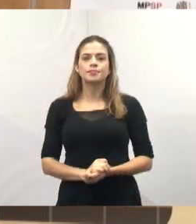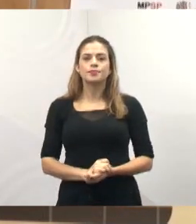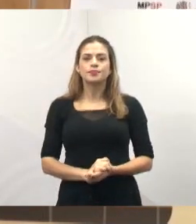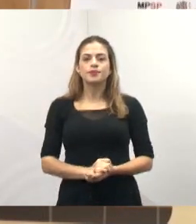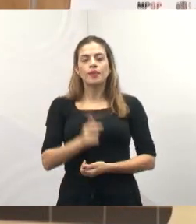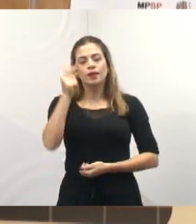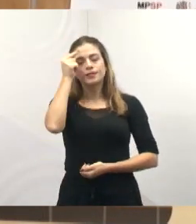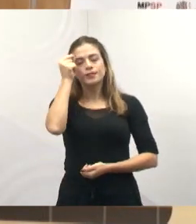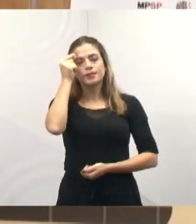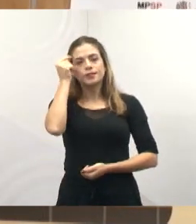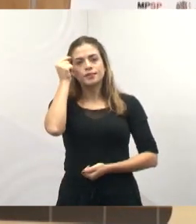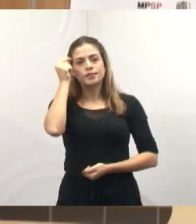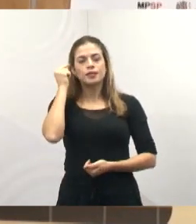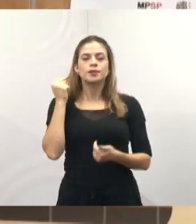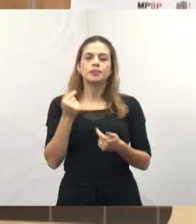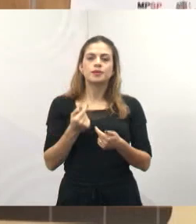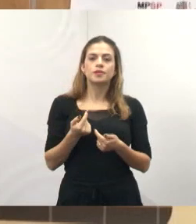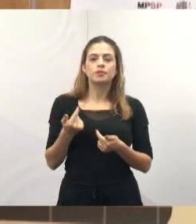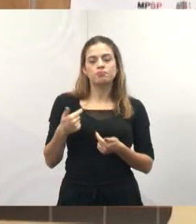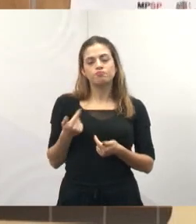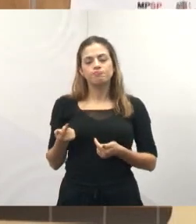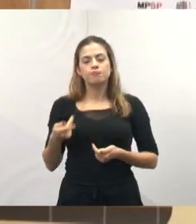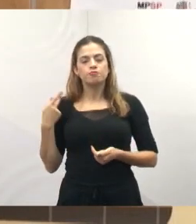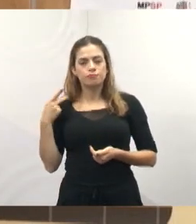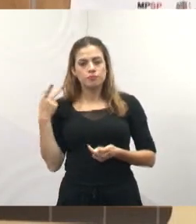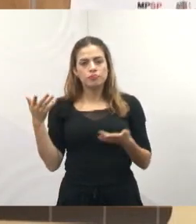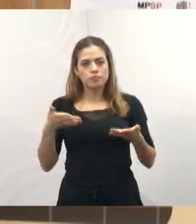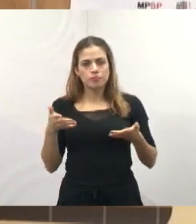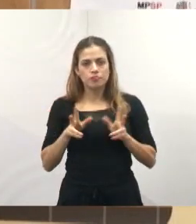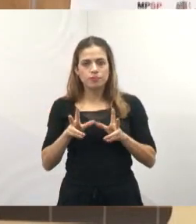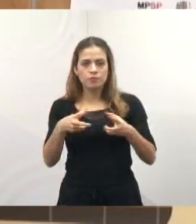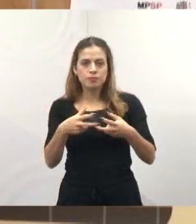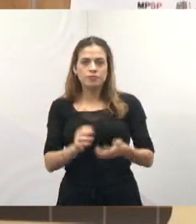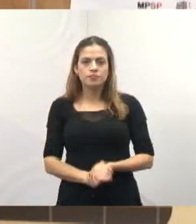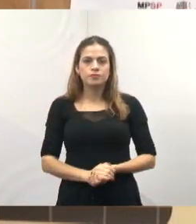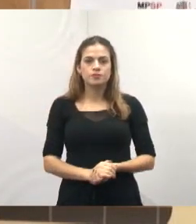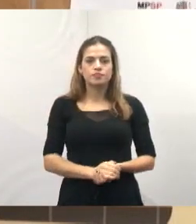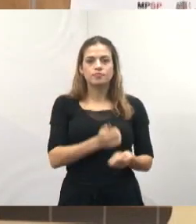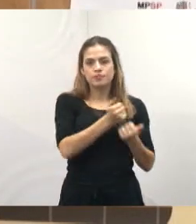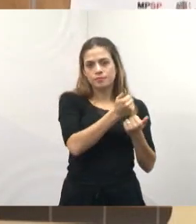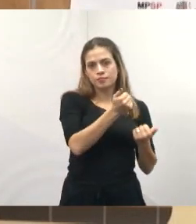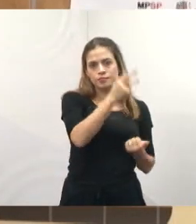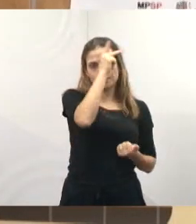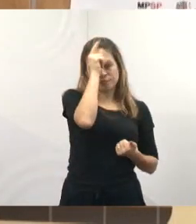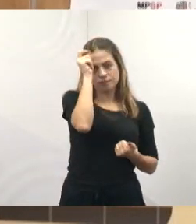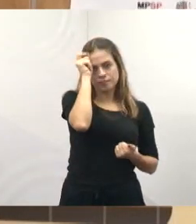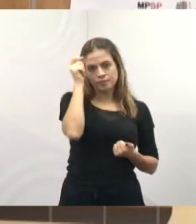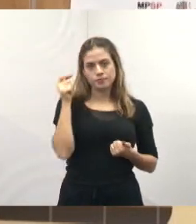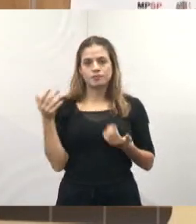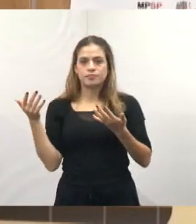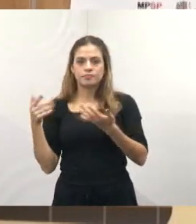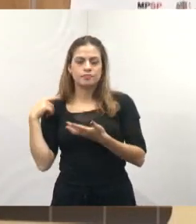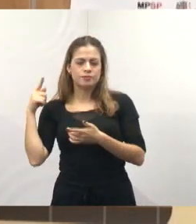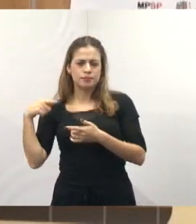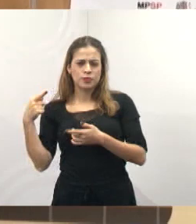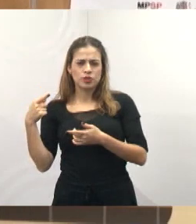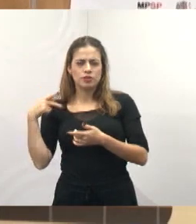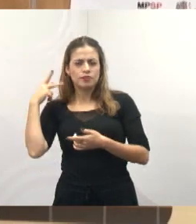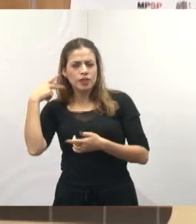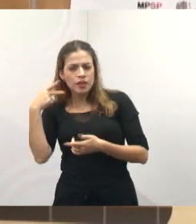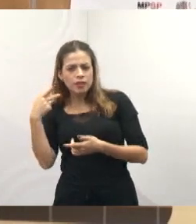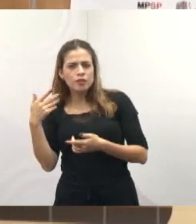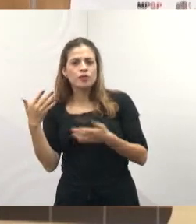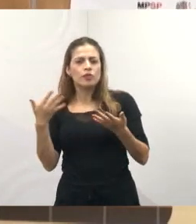do Sazak também, que passou por essa casa aqui. Passou pela prefeitura, foi vereador, hoje está na Secretaria